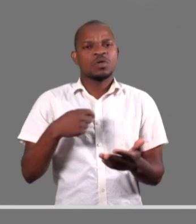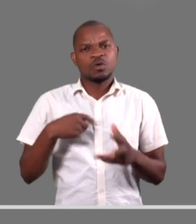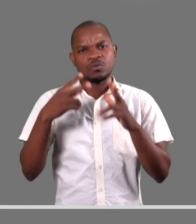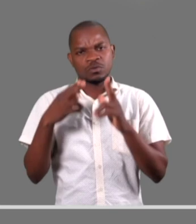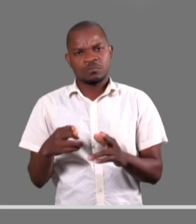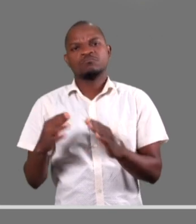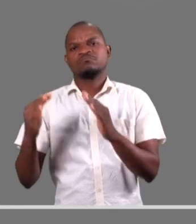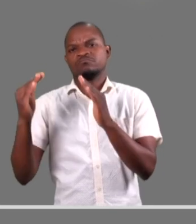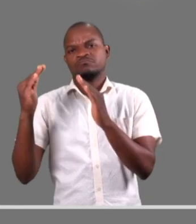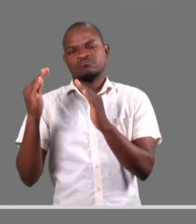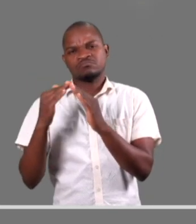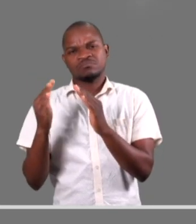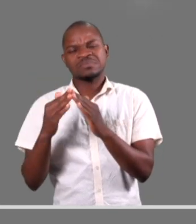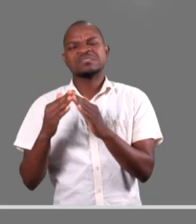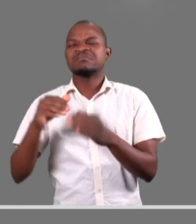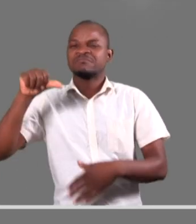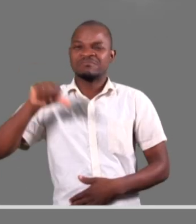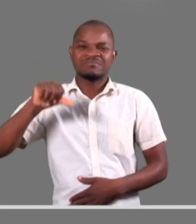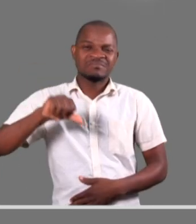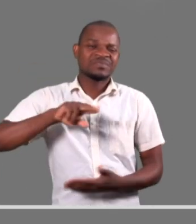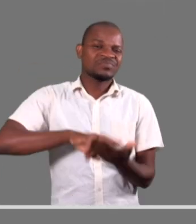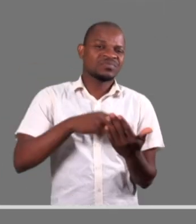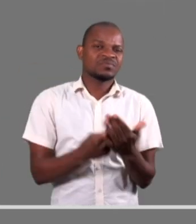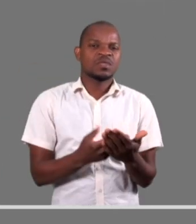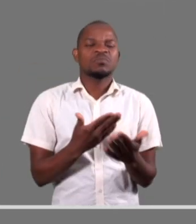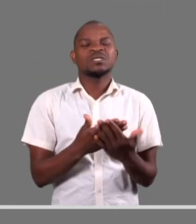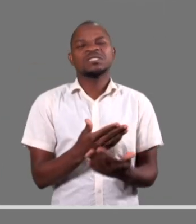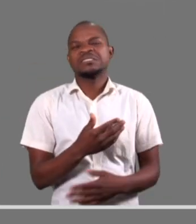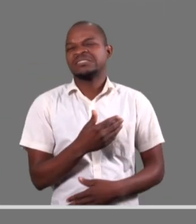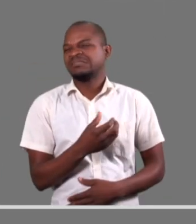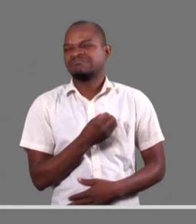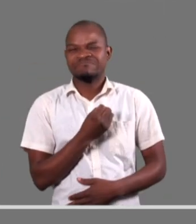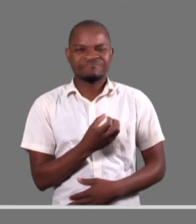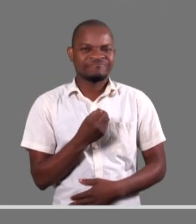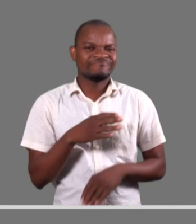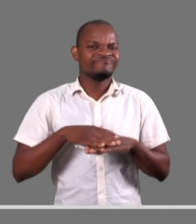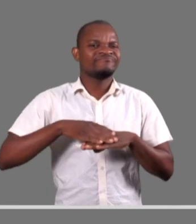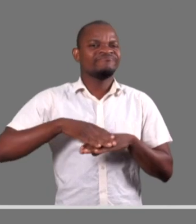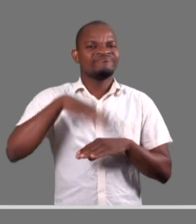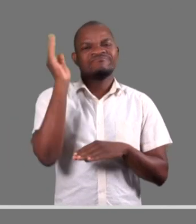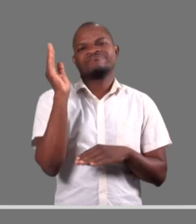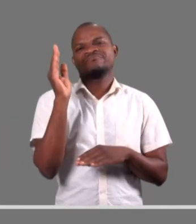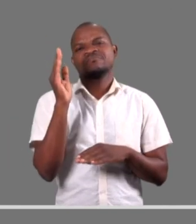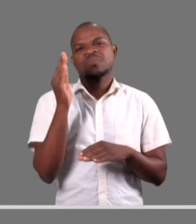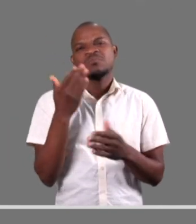mal. Me deu tanto ela ter perdido o membro por minha causa. Eu digo isso.